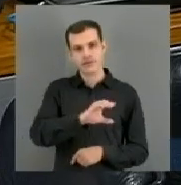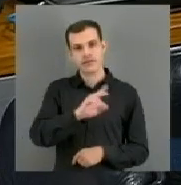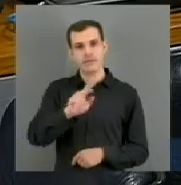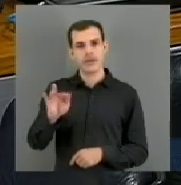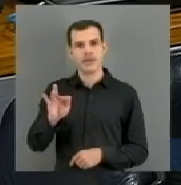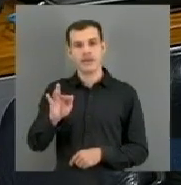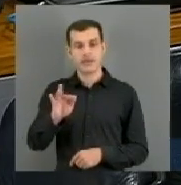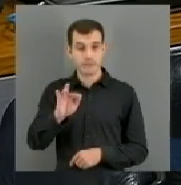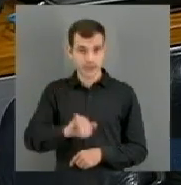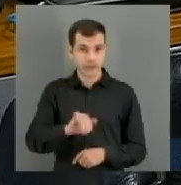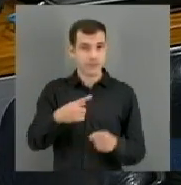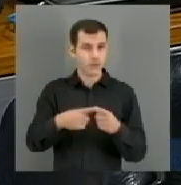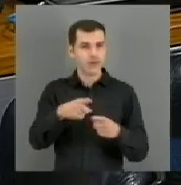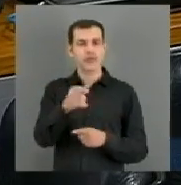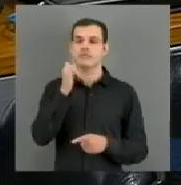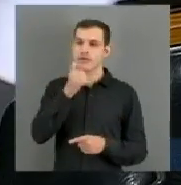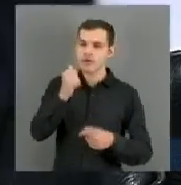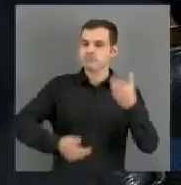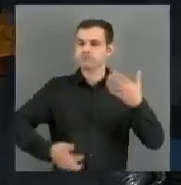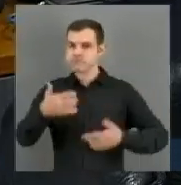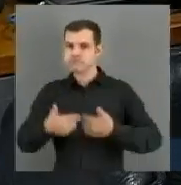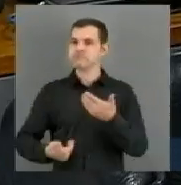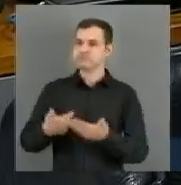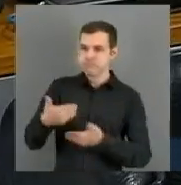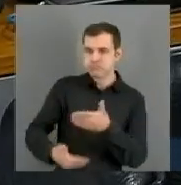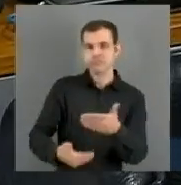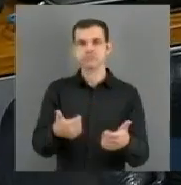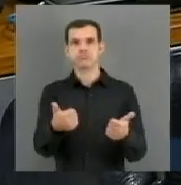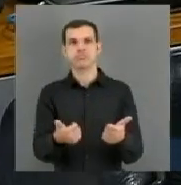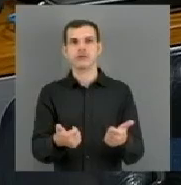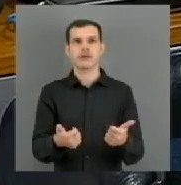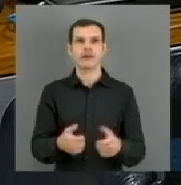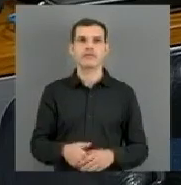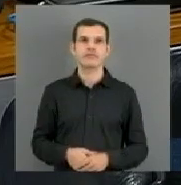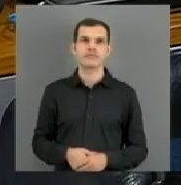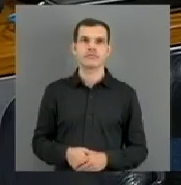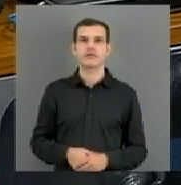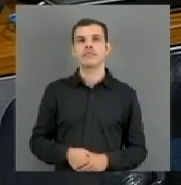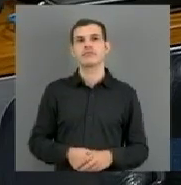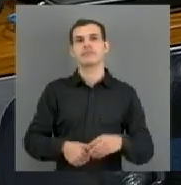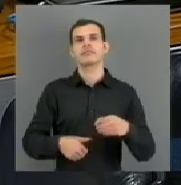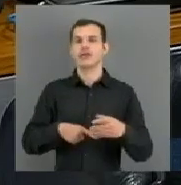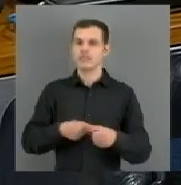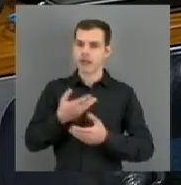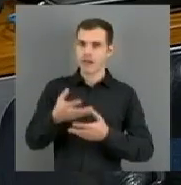por um caminho falante, por um caminho extremamente com